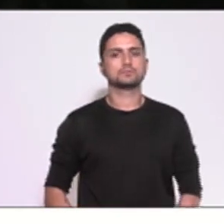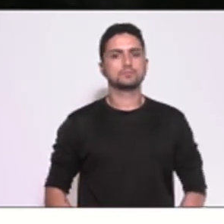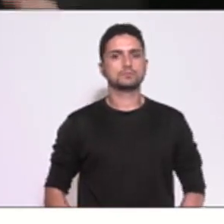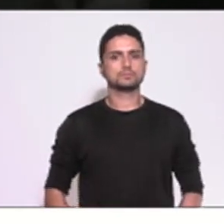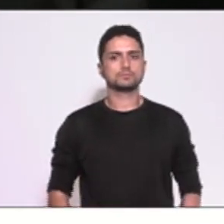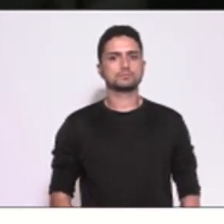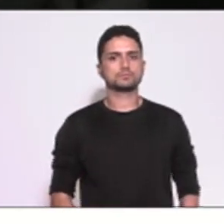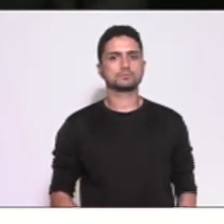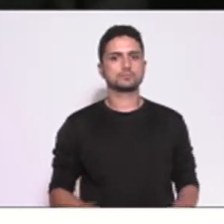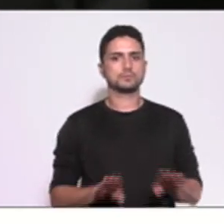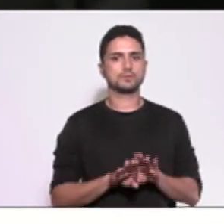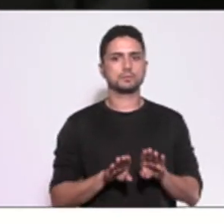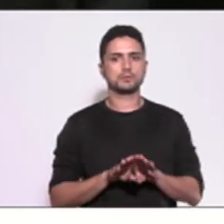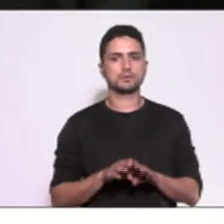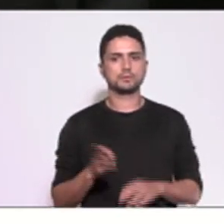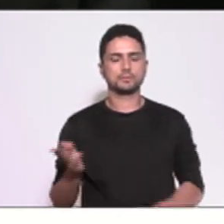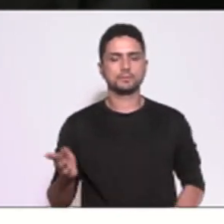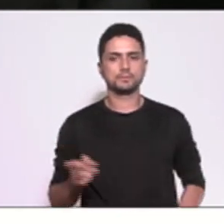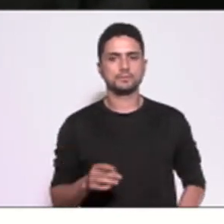A